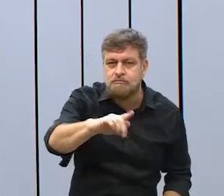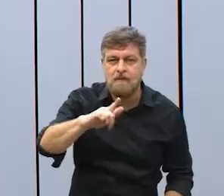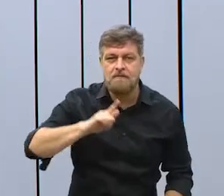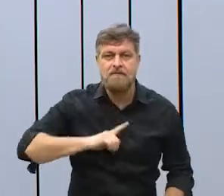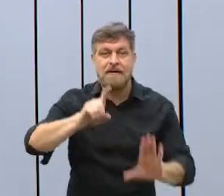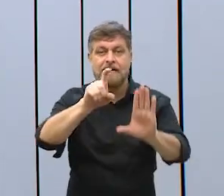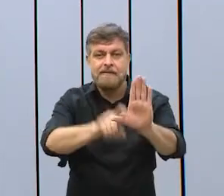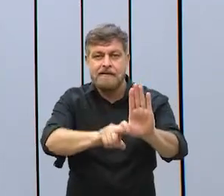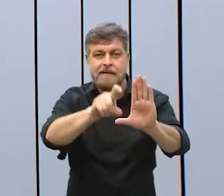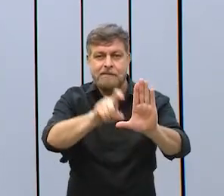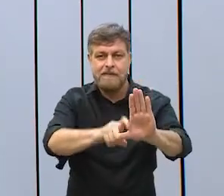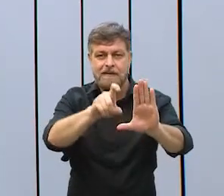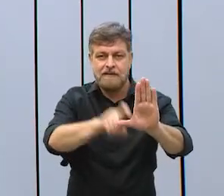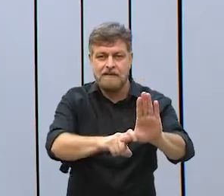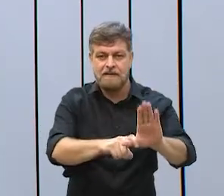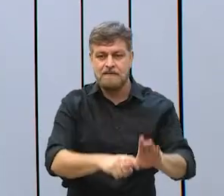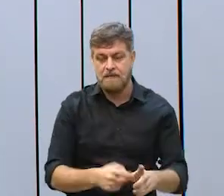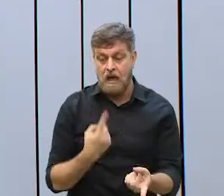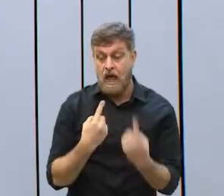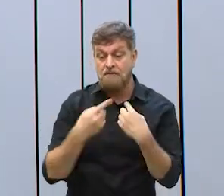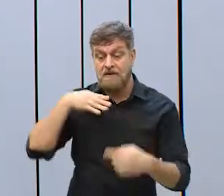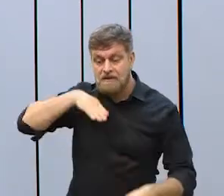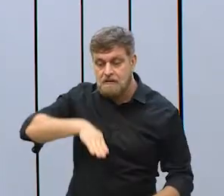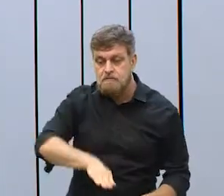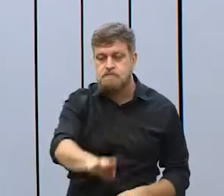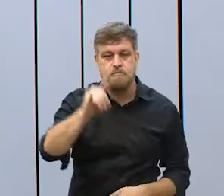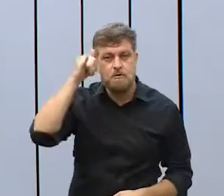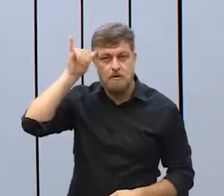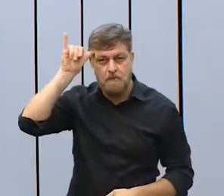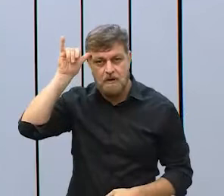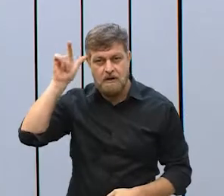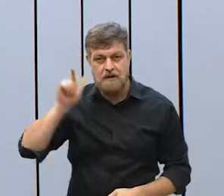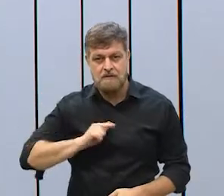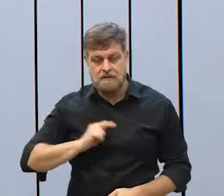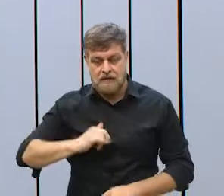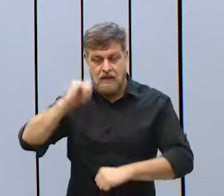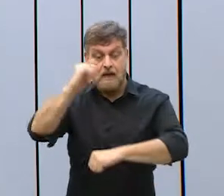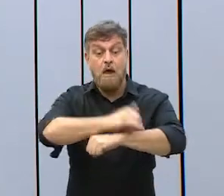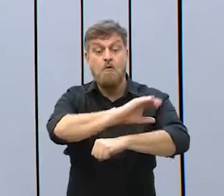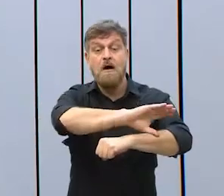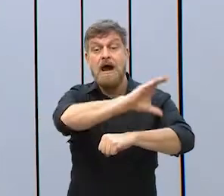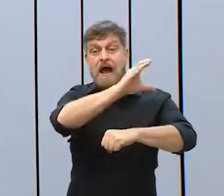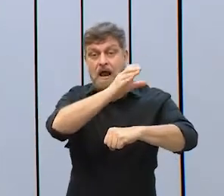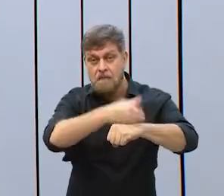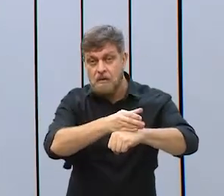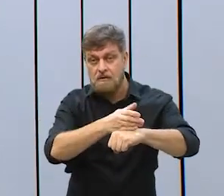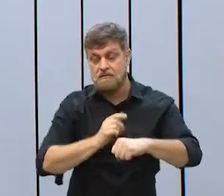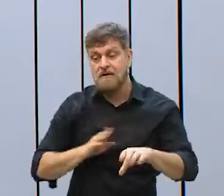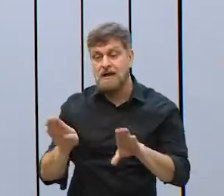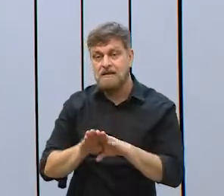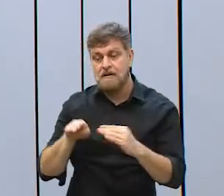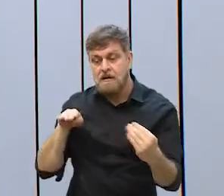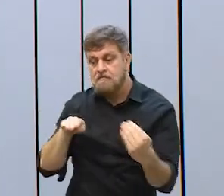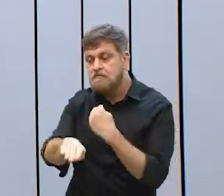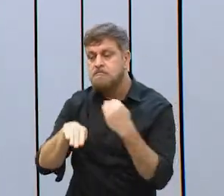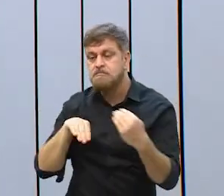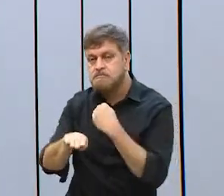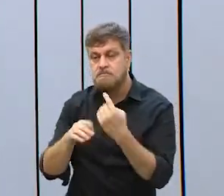dependendo de uma via só como a John Boy. Igual o Cecílio falou, a ligação do aeroporto talvez a da Bandeirantes, por isso o